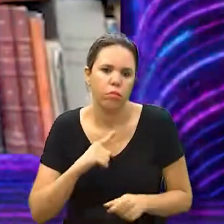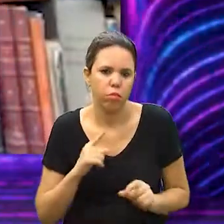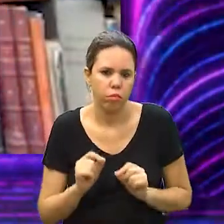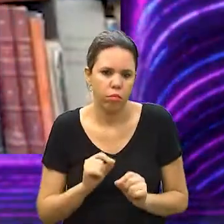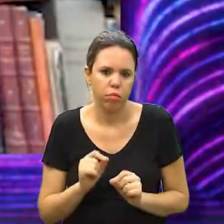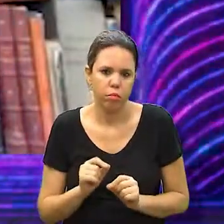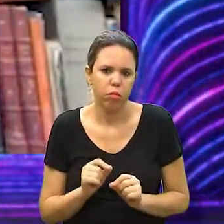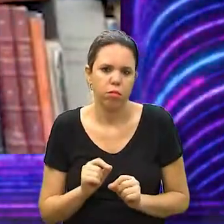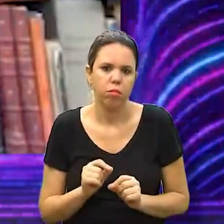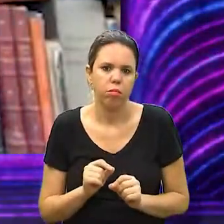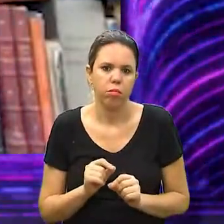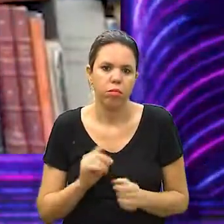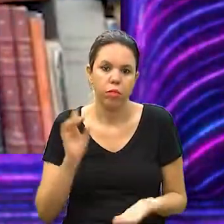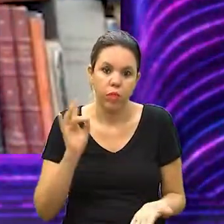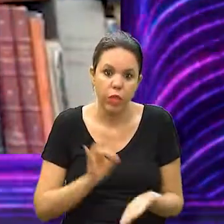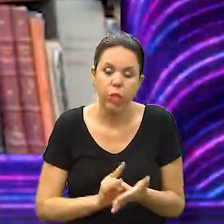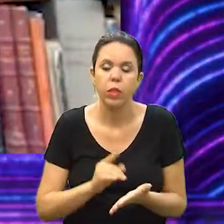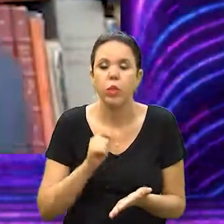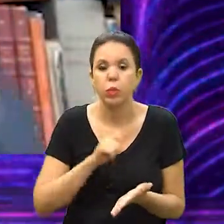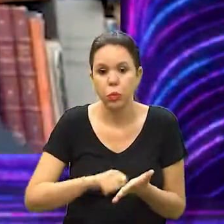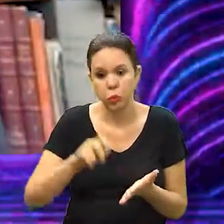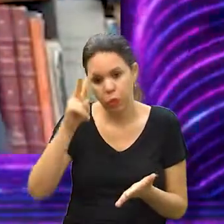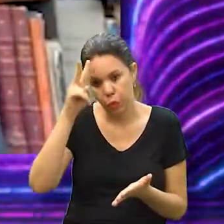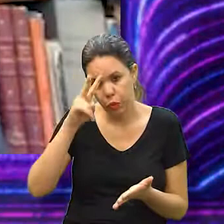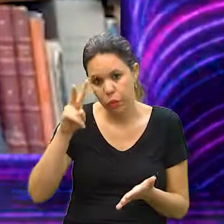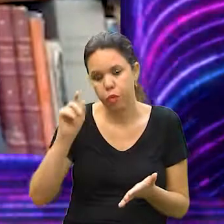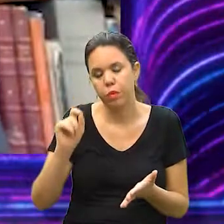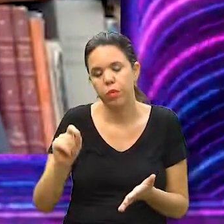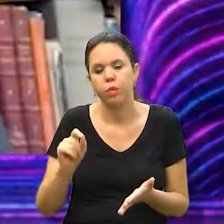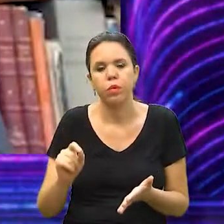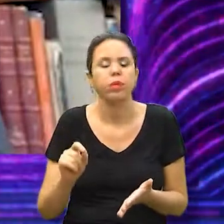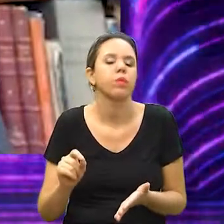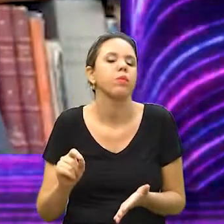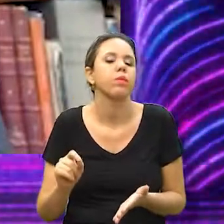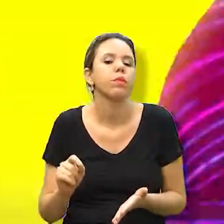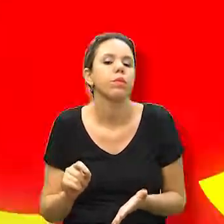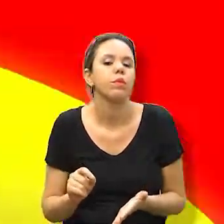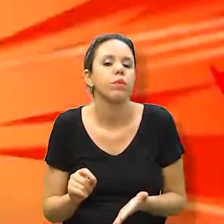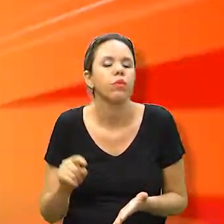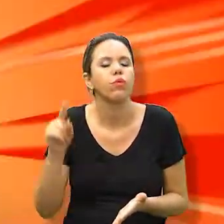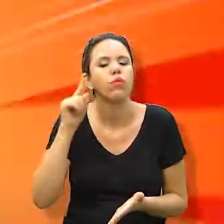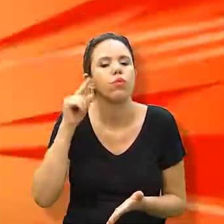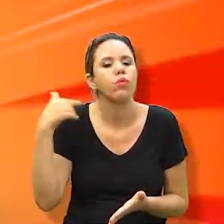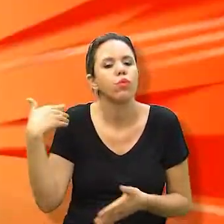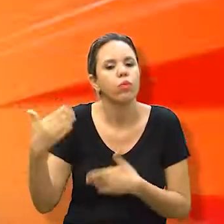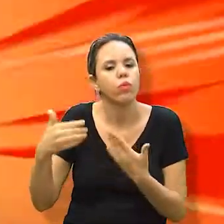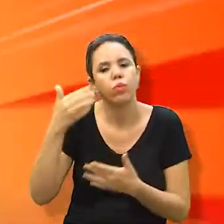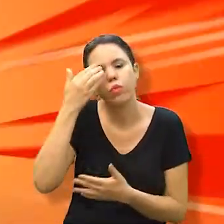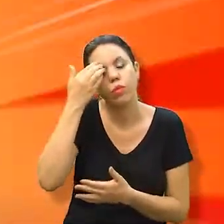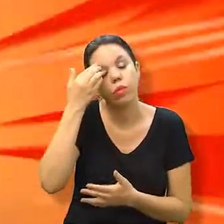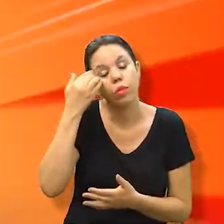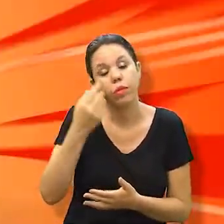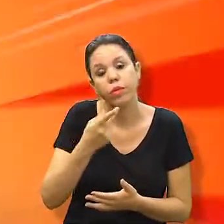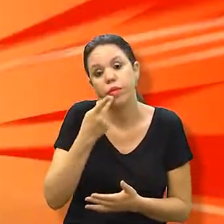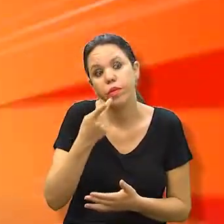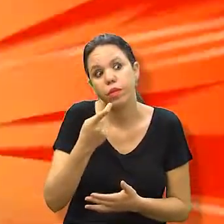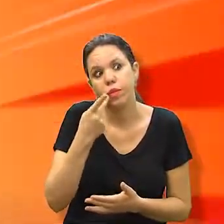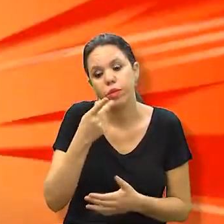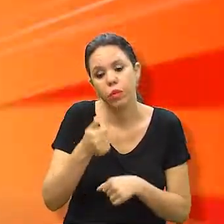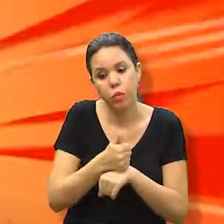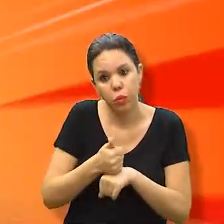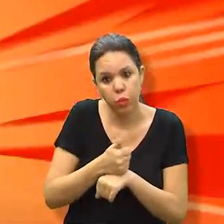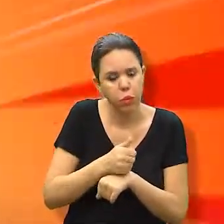uma questão que é a ficção pura, no sentido de e se um dia, digamos,